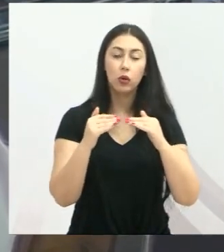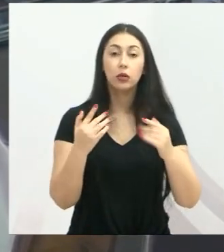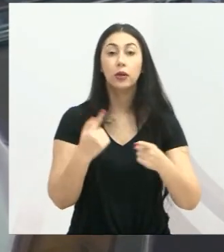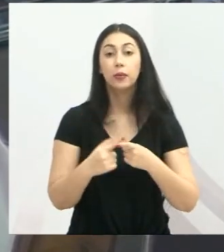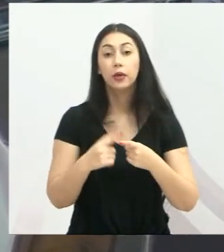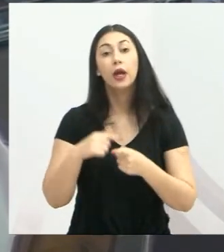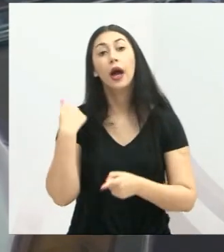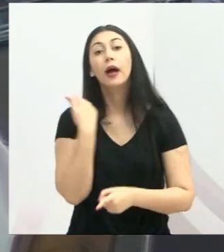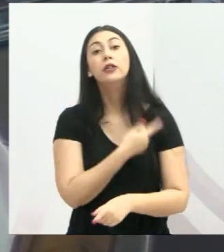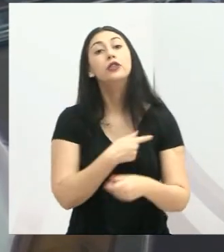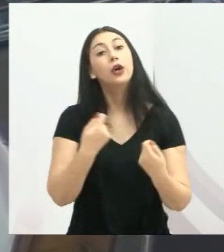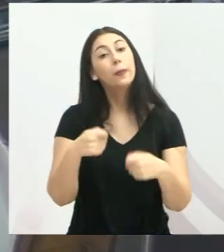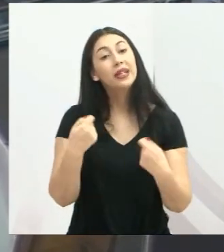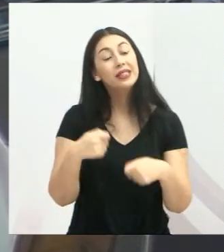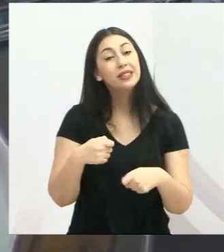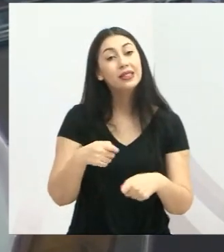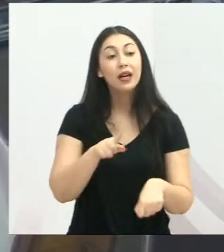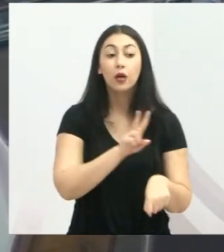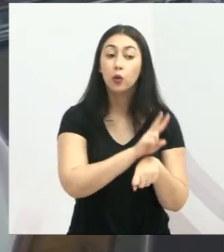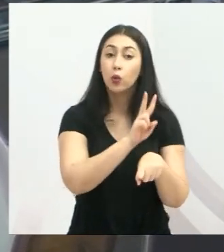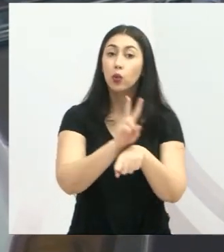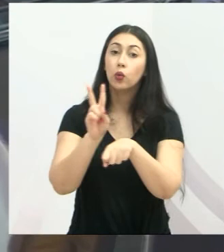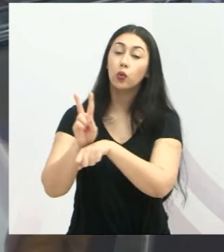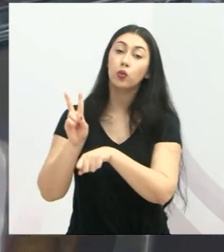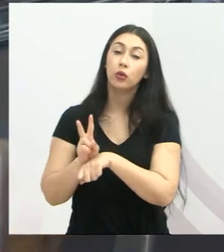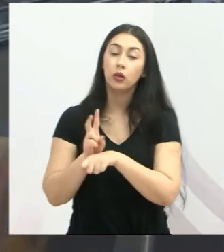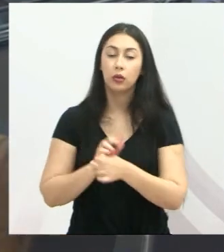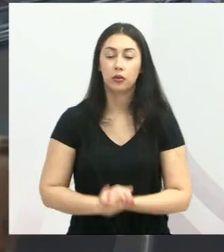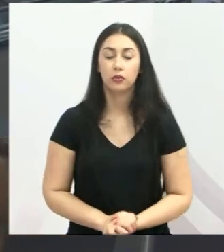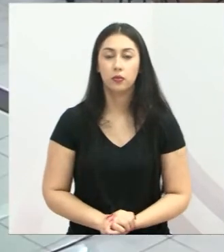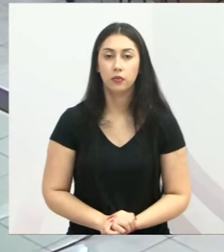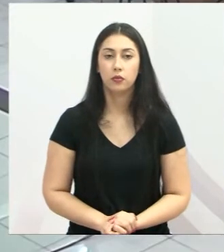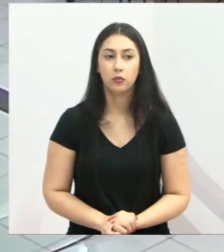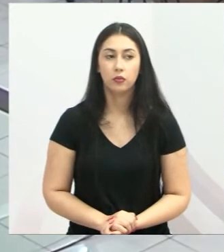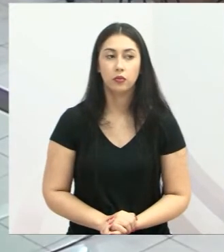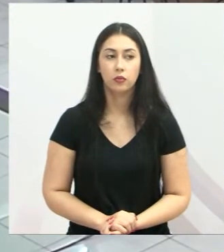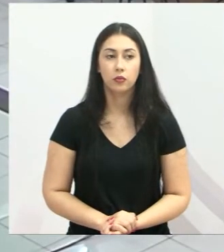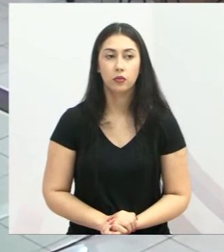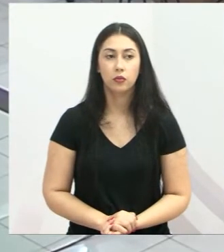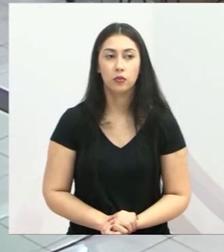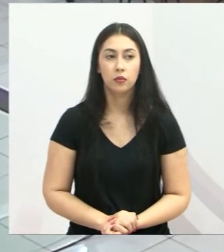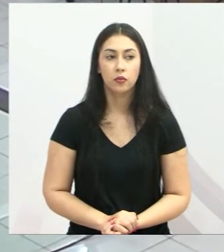gente possa preventivamente cuidar dos equipamentos públicos.